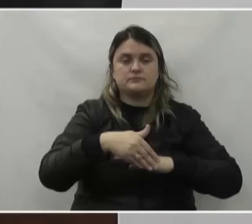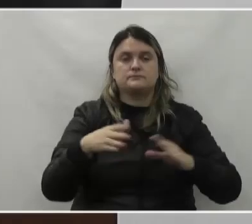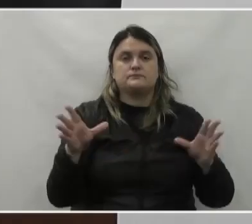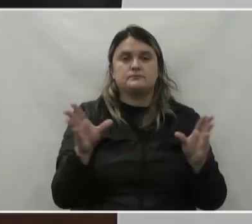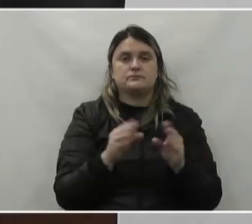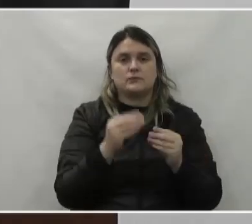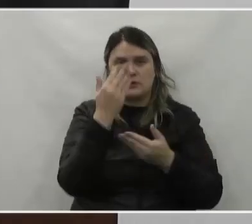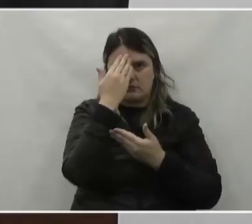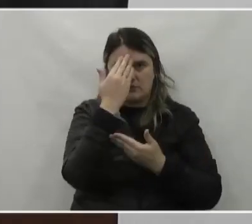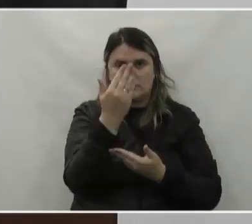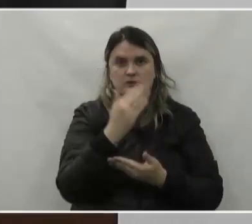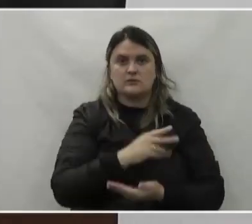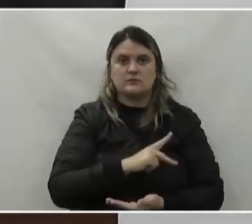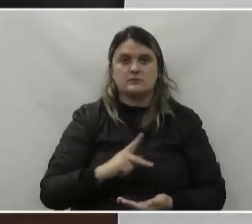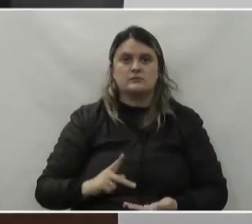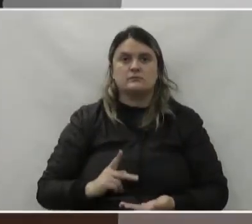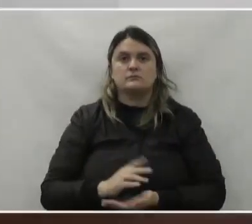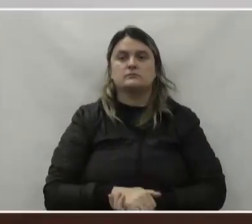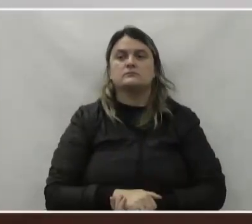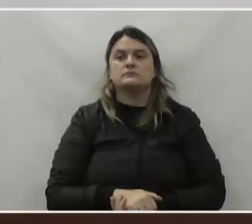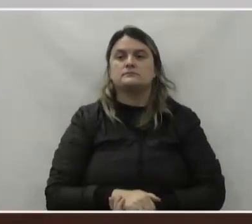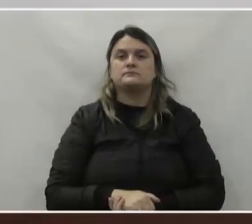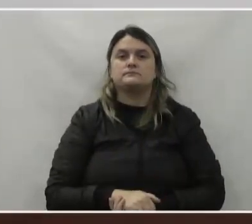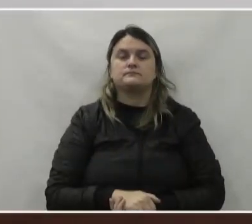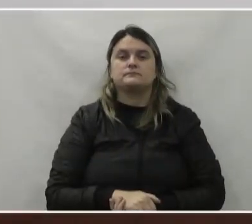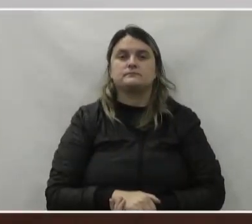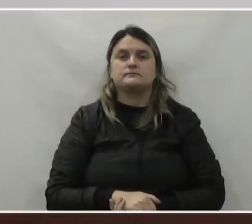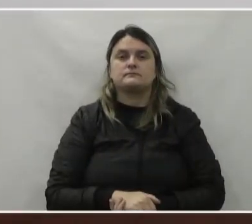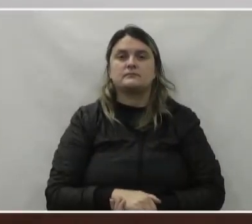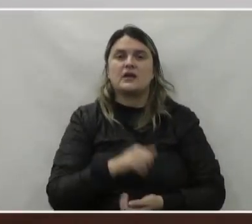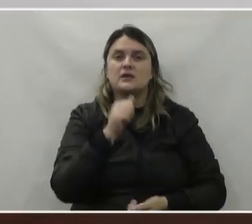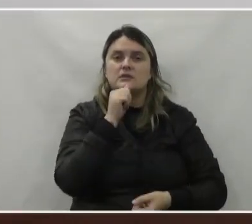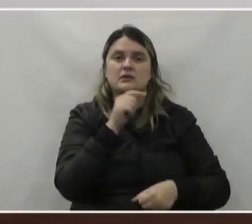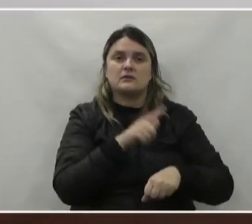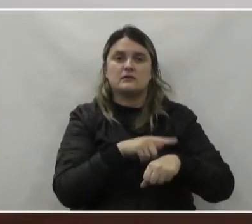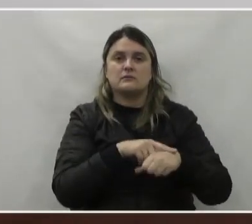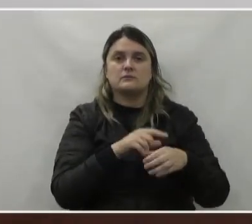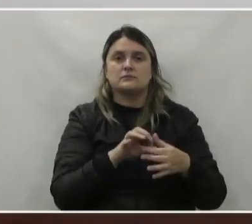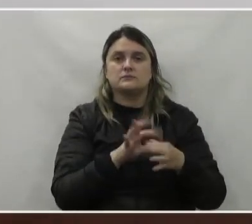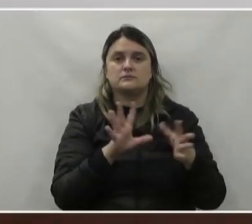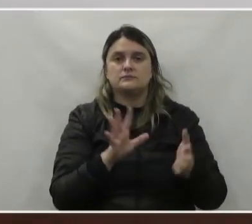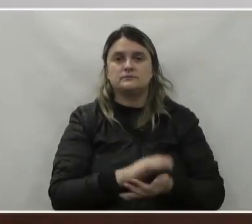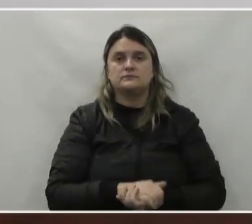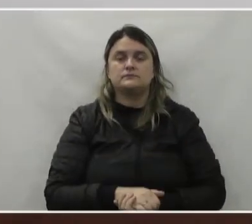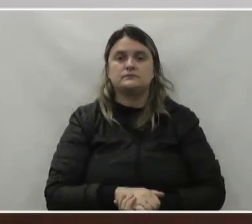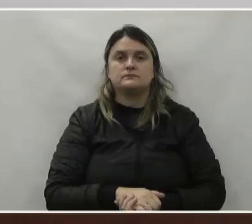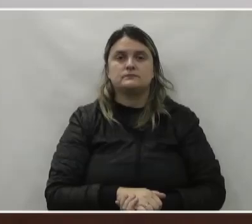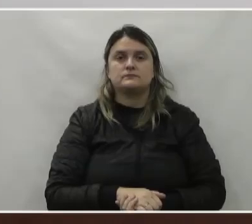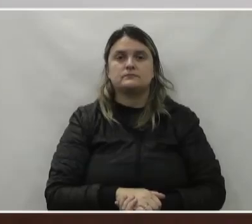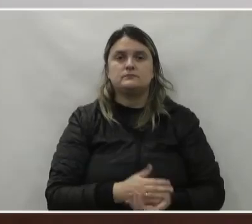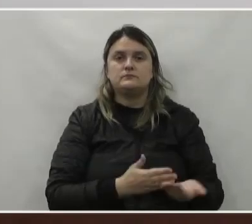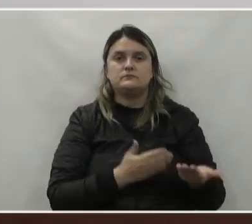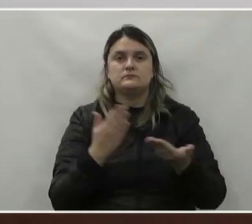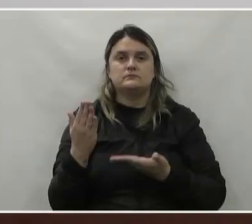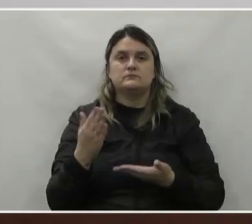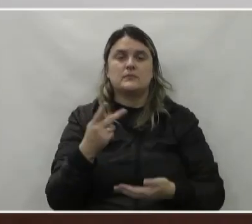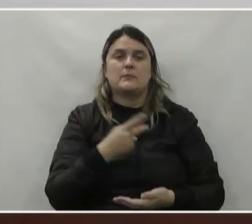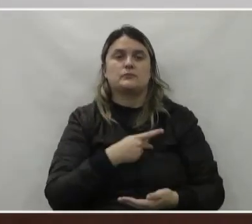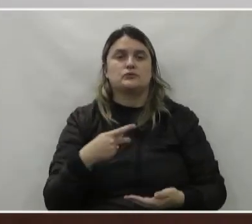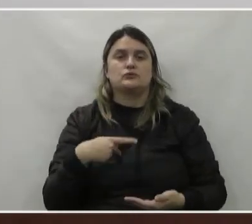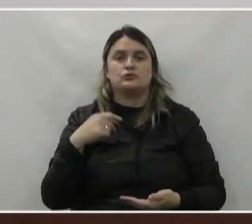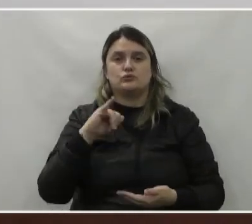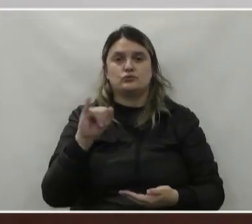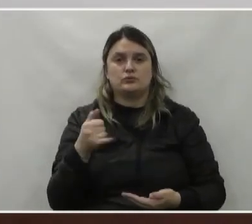seria isso. Obrigado, presidente. Palavra livre, está aberto. Com a palavra, a vereadora Pastora